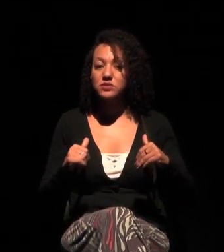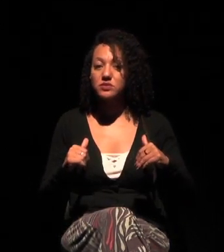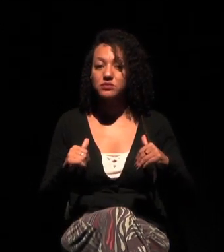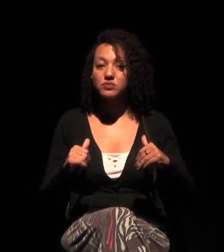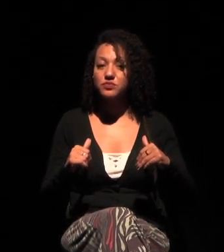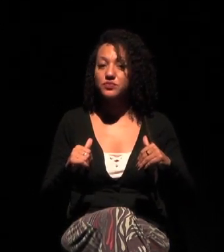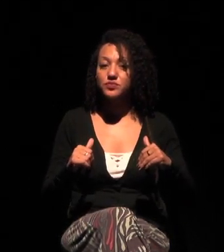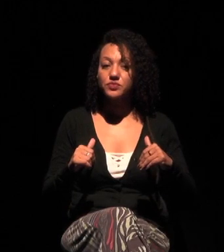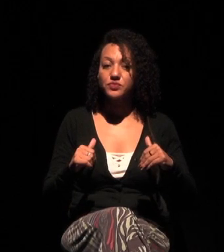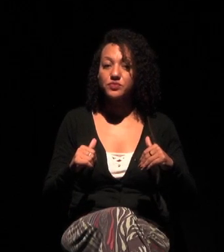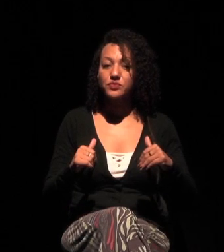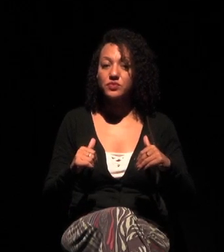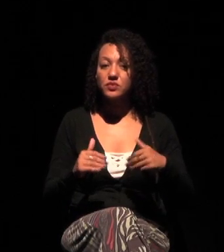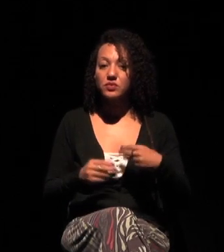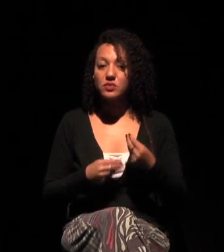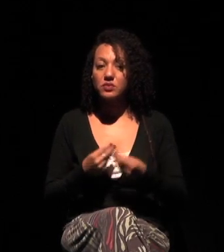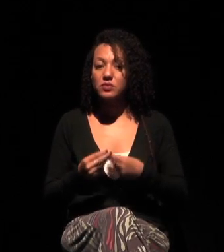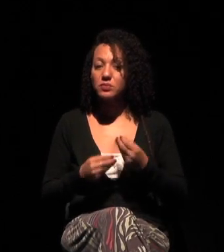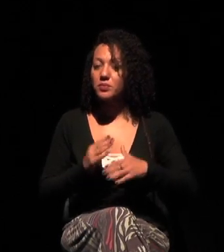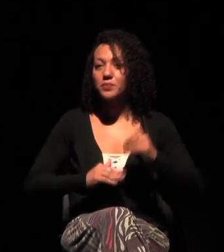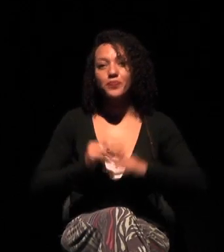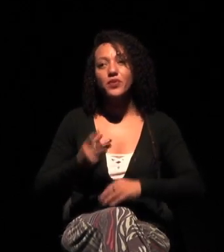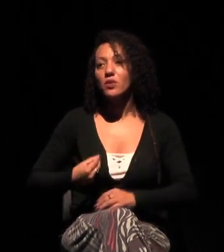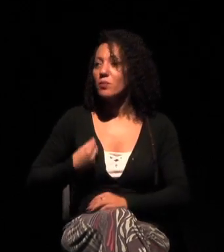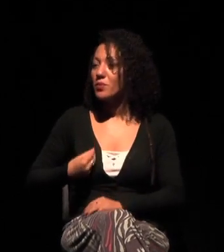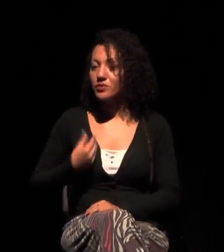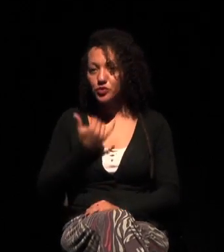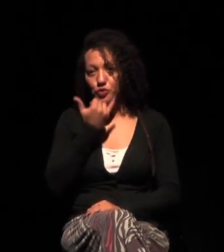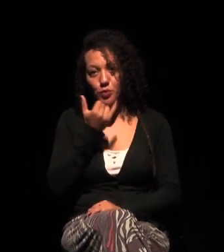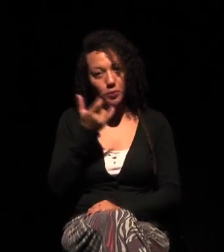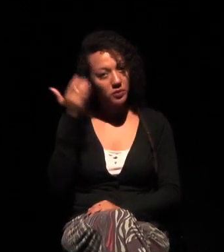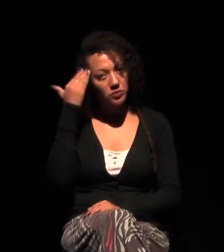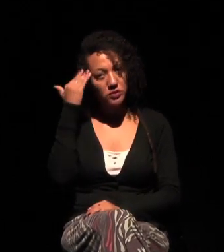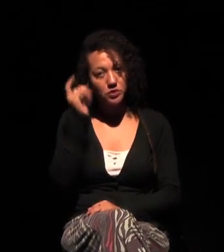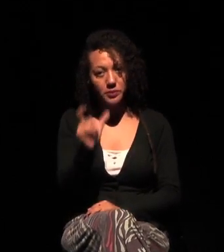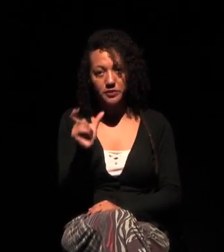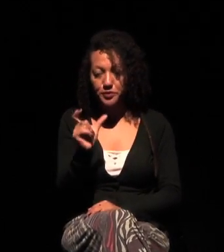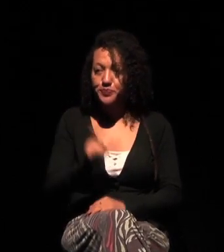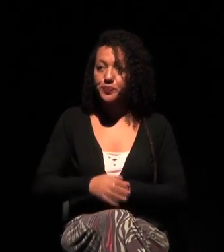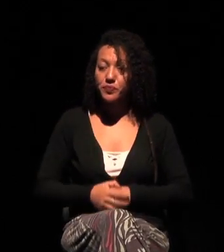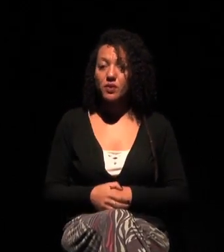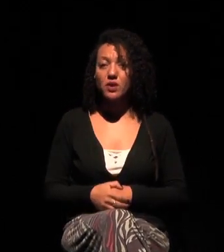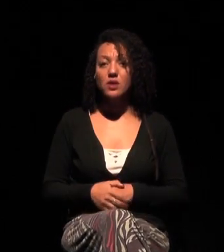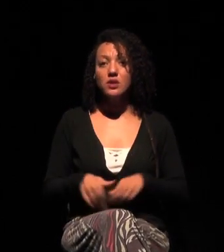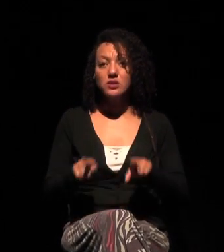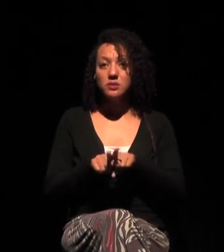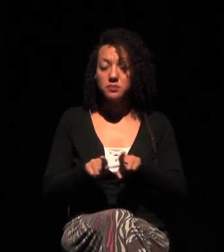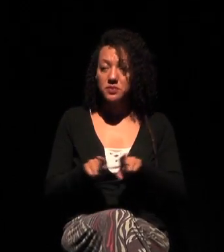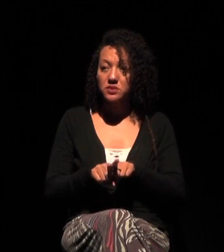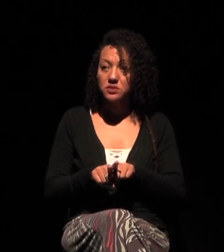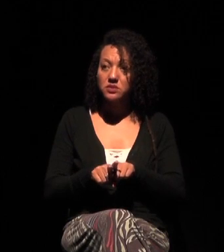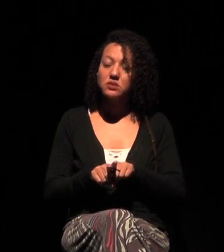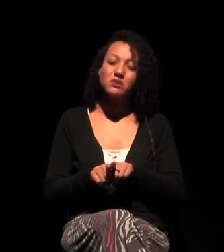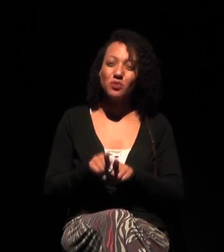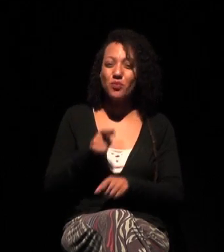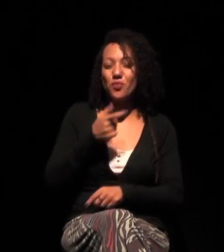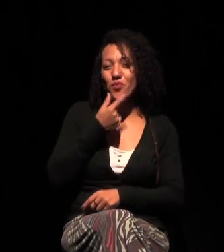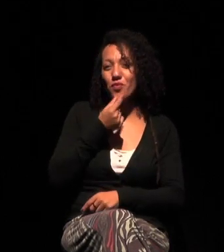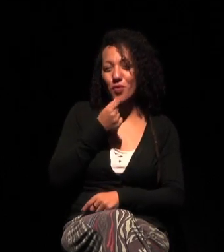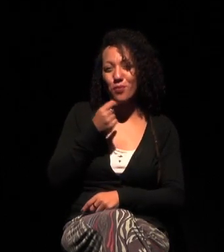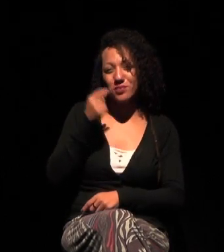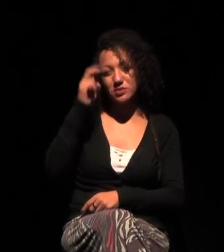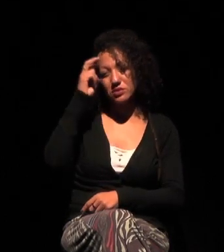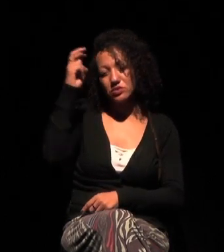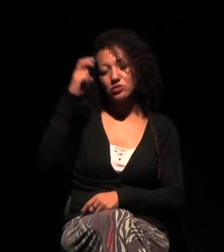essas é essa vida com copa era uma se esquivado como diz 11 um português um intelectual